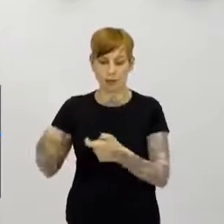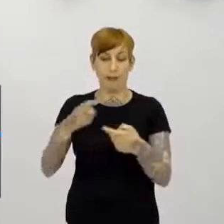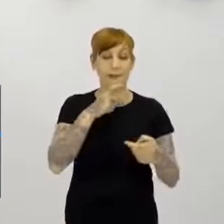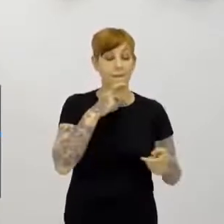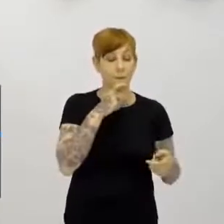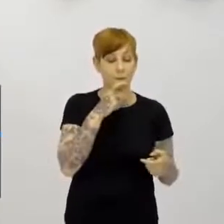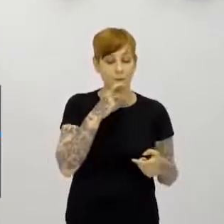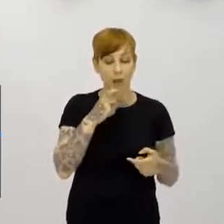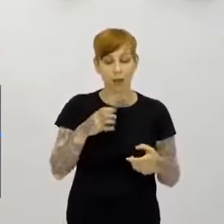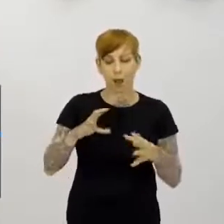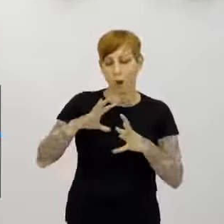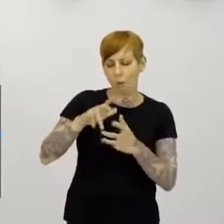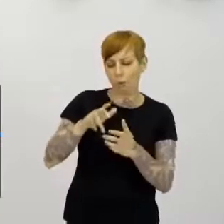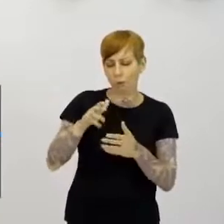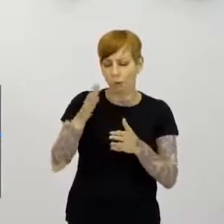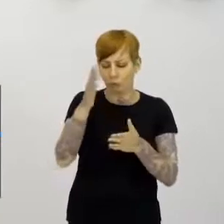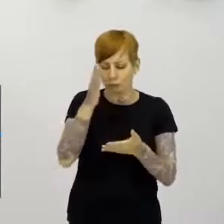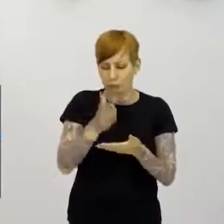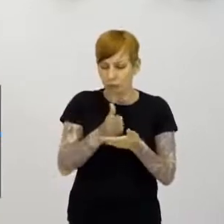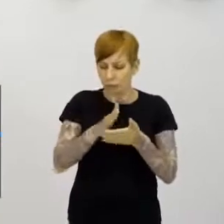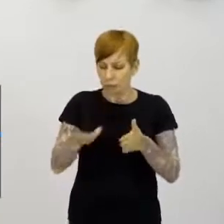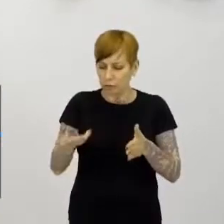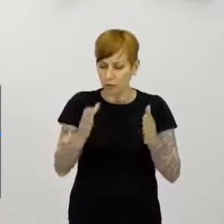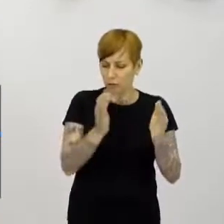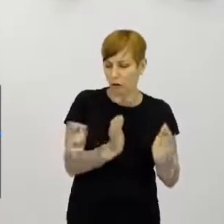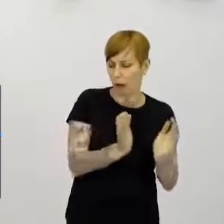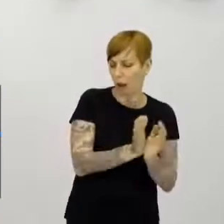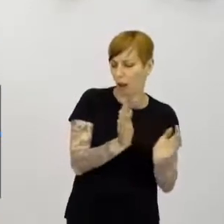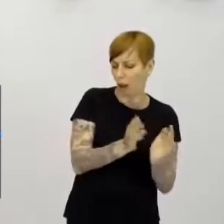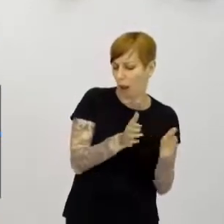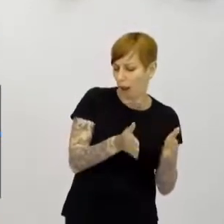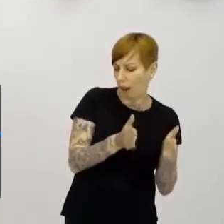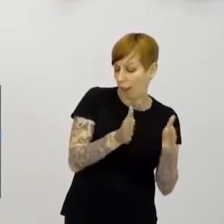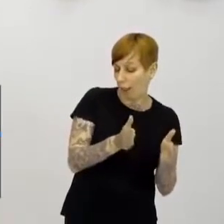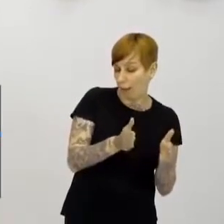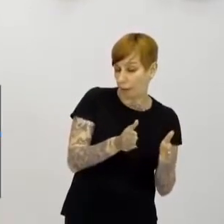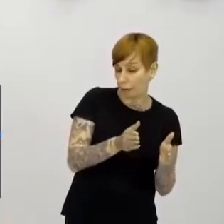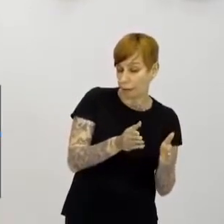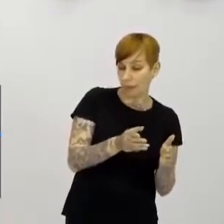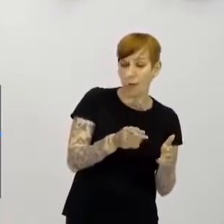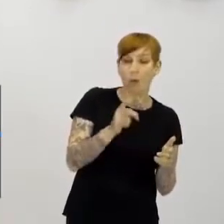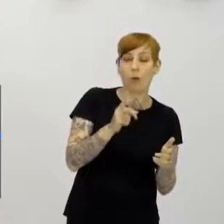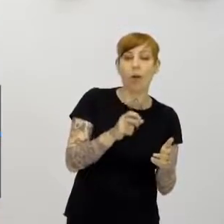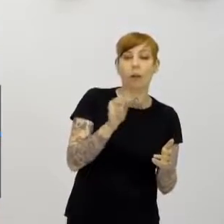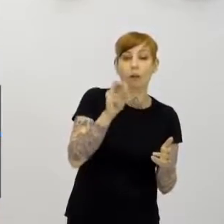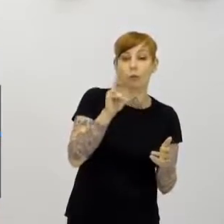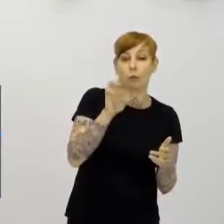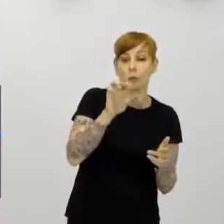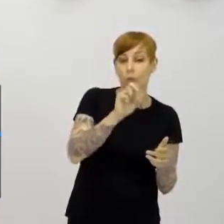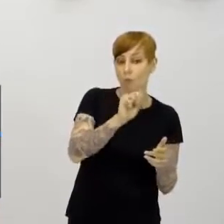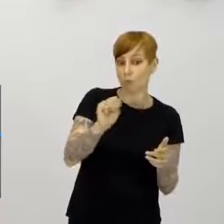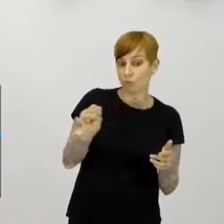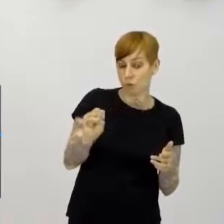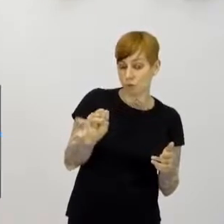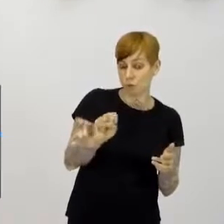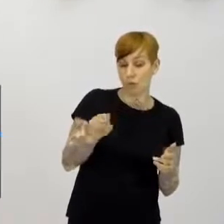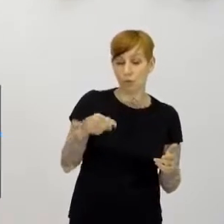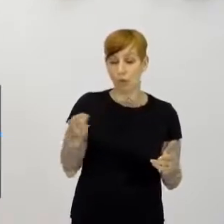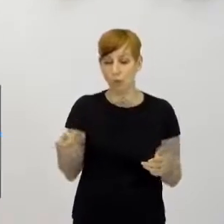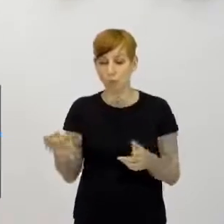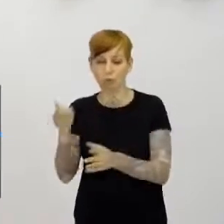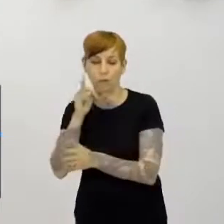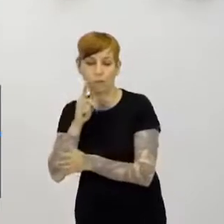está ali num momento polarizado. De um lado, a União Soviética com o comunismo, do outro